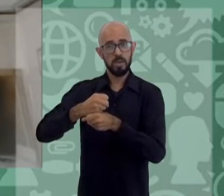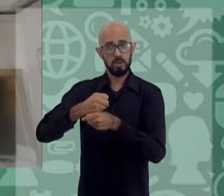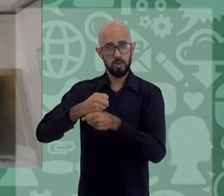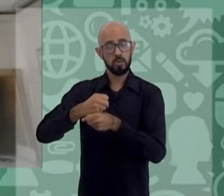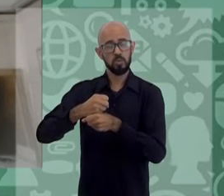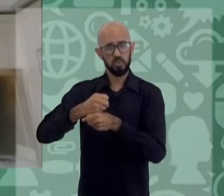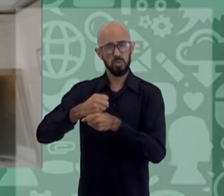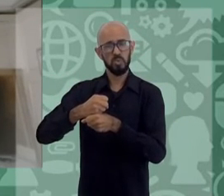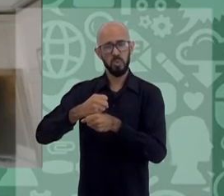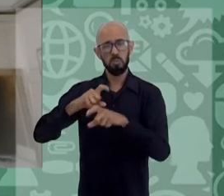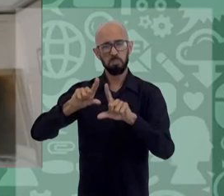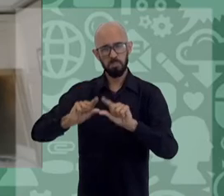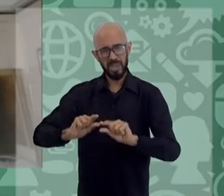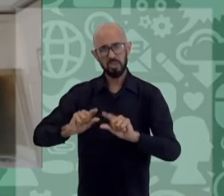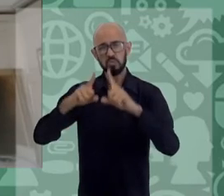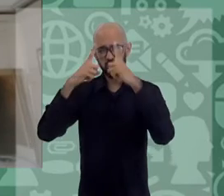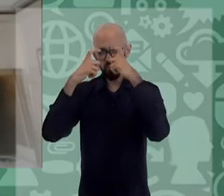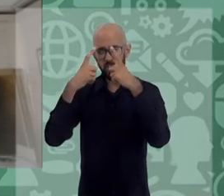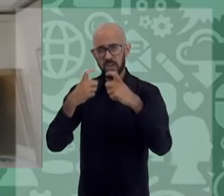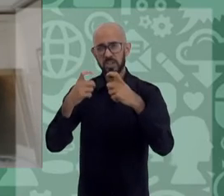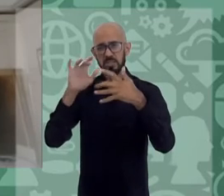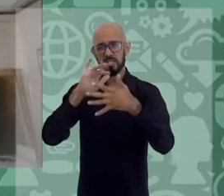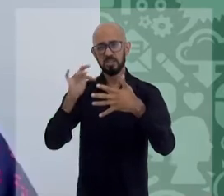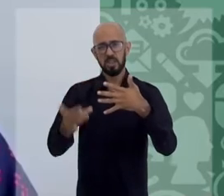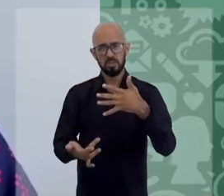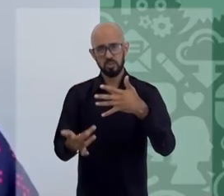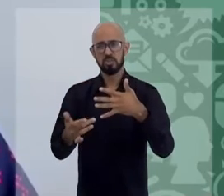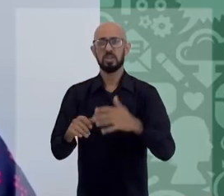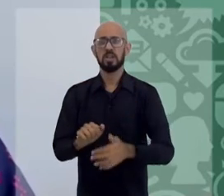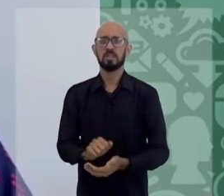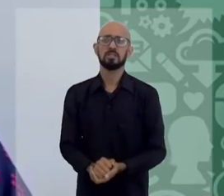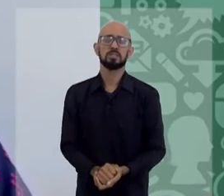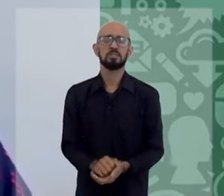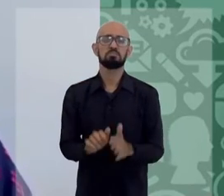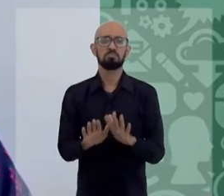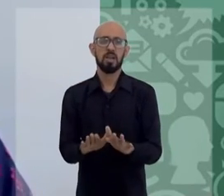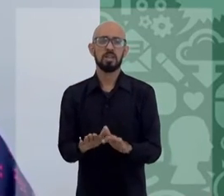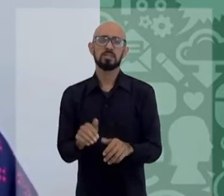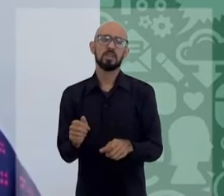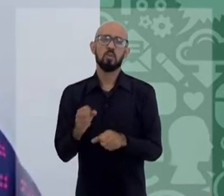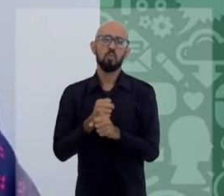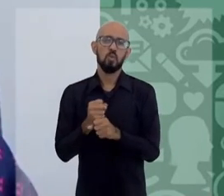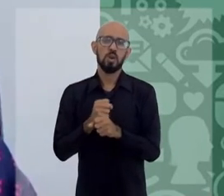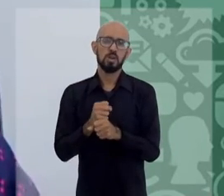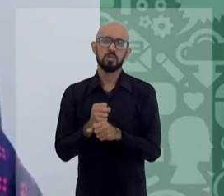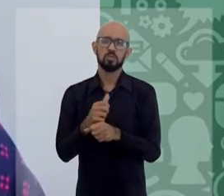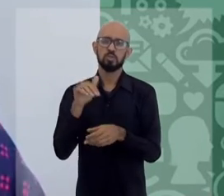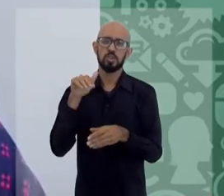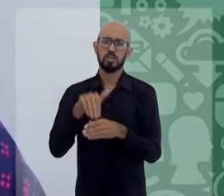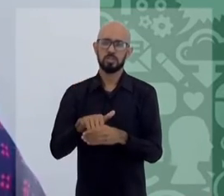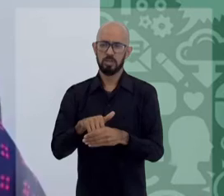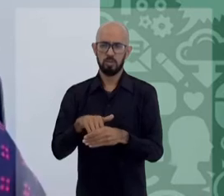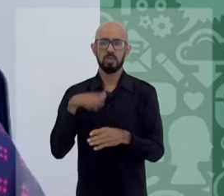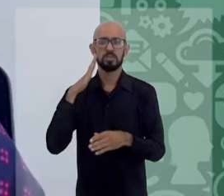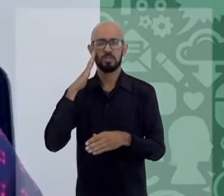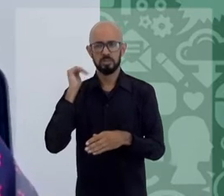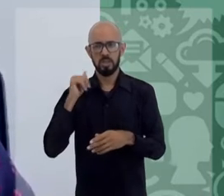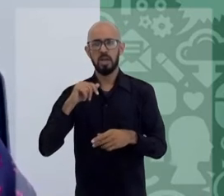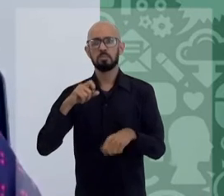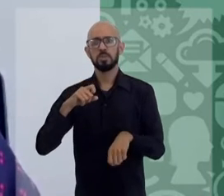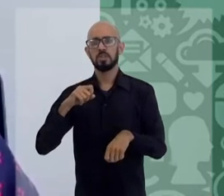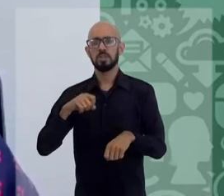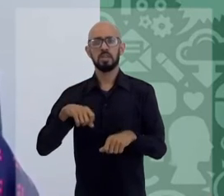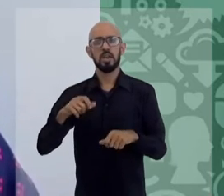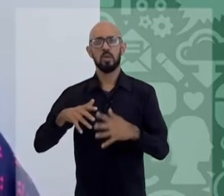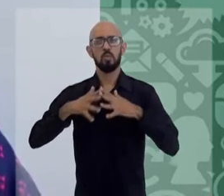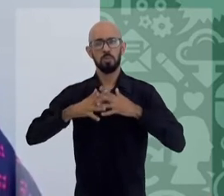ano menos agressivo, vamos dizer assim, né, nas redes sociais, apesar de ser ano de eleição, que a gente sabe da